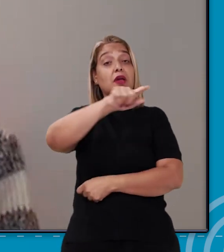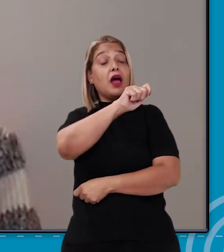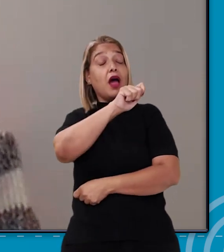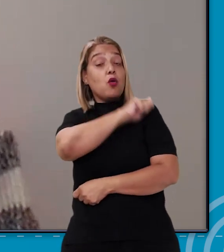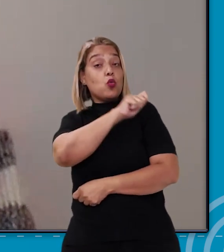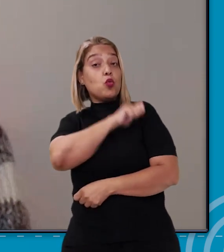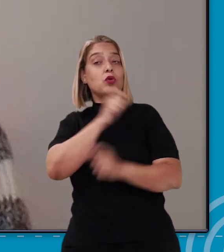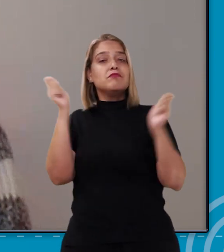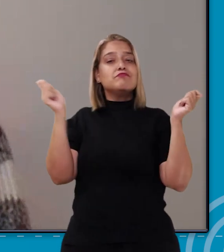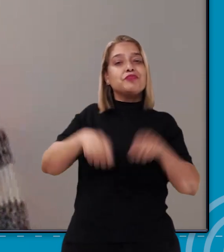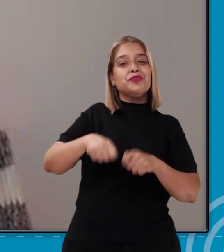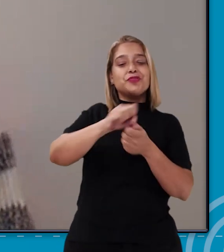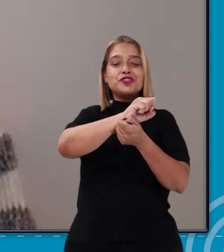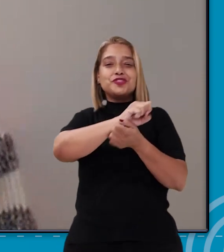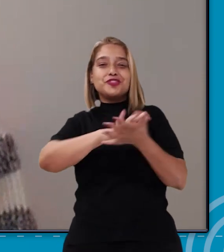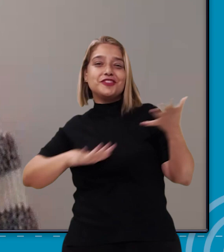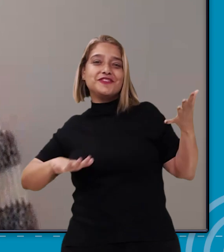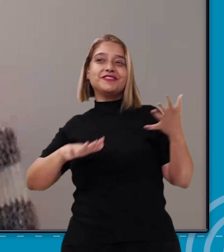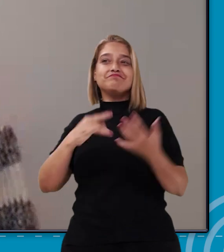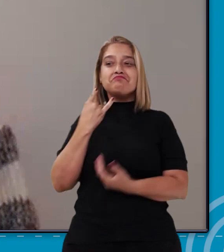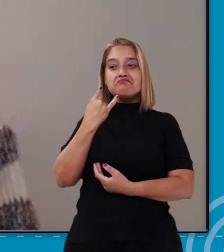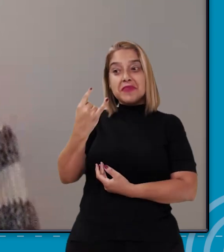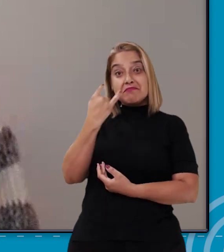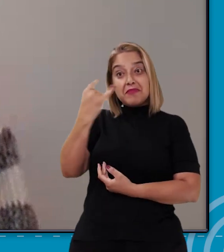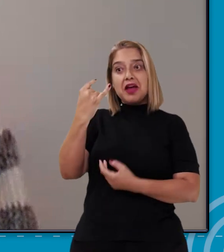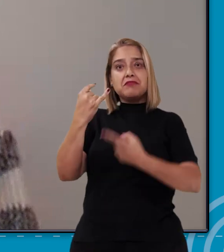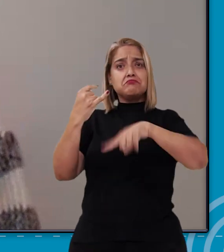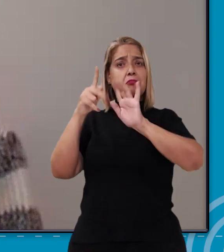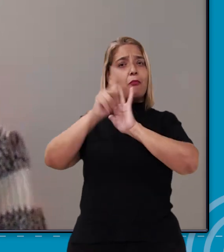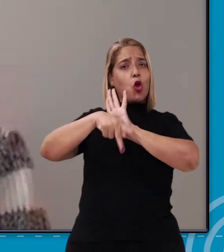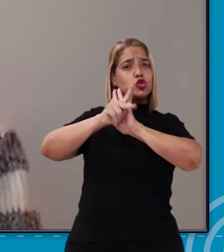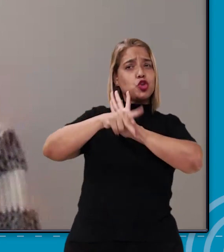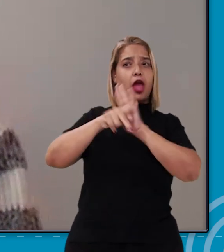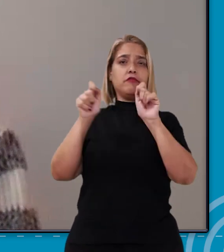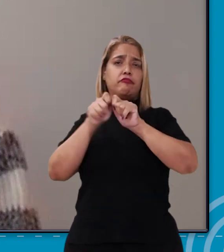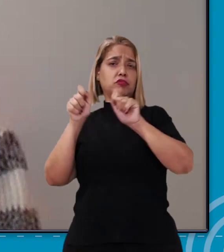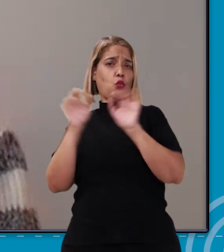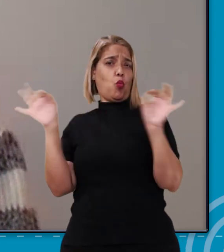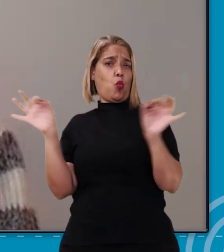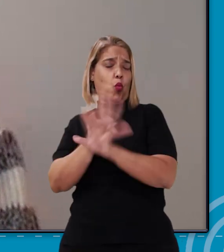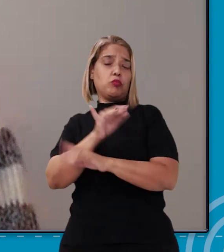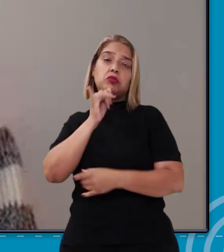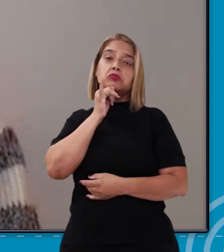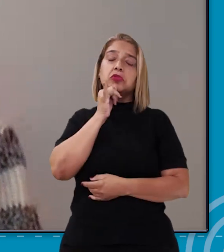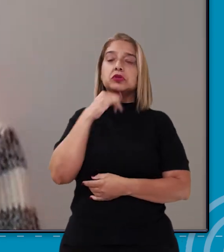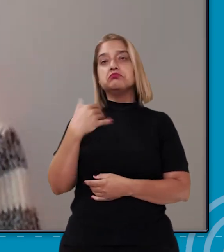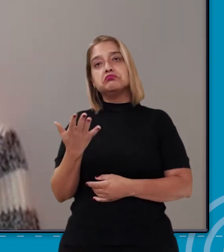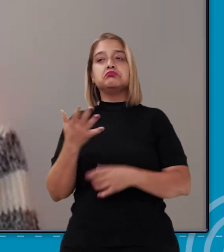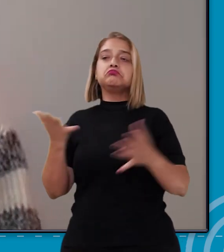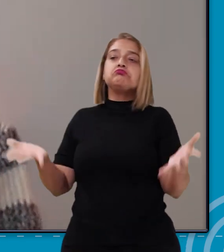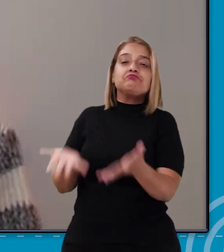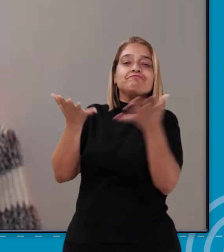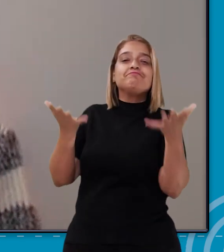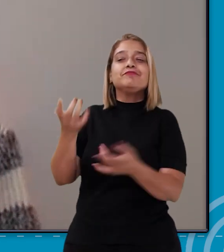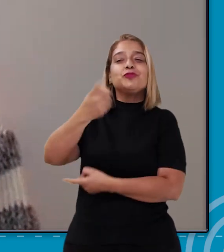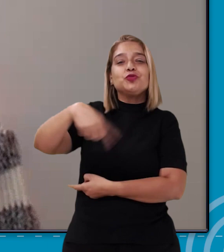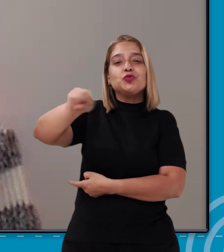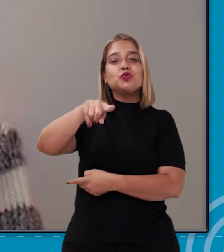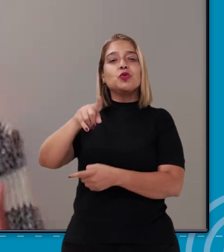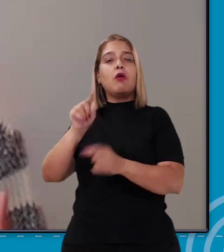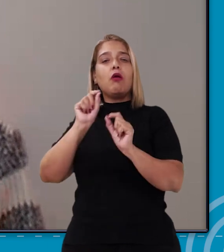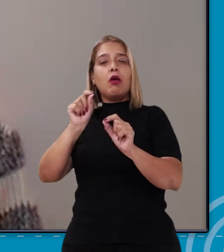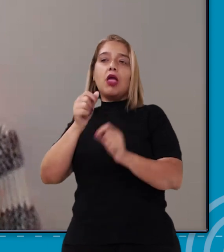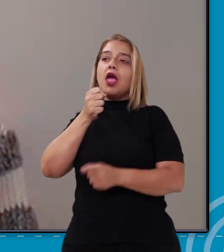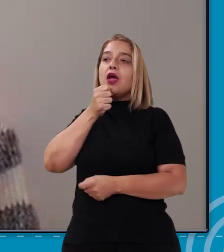alunos façam atividades mais envolventes, desempenhem projetos completos, né? Então, por exemplo, os alunos